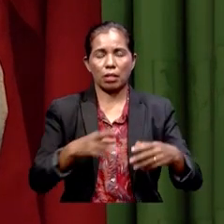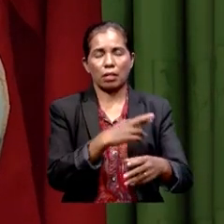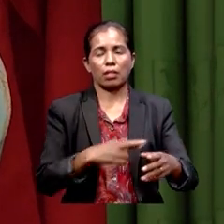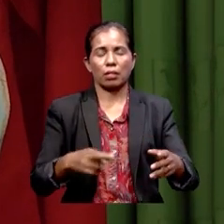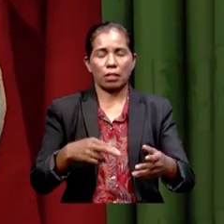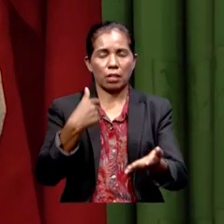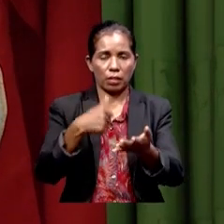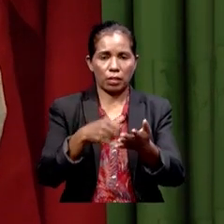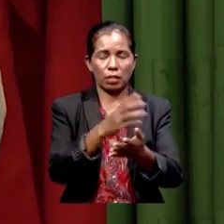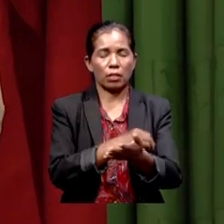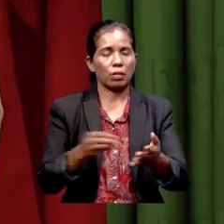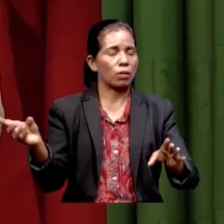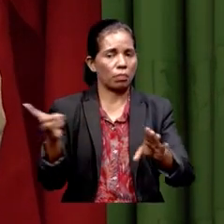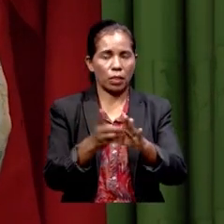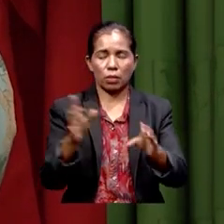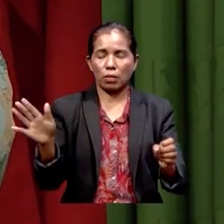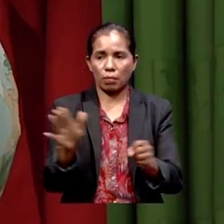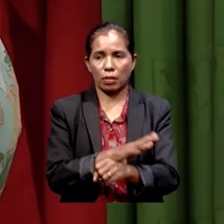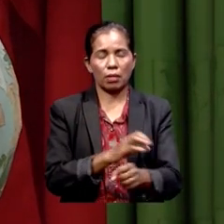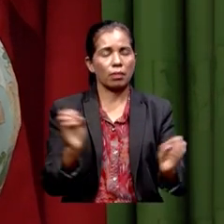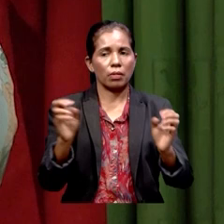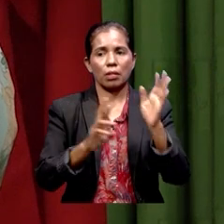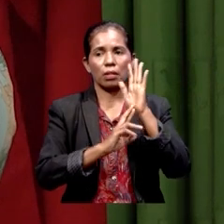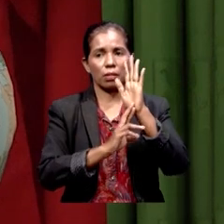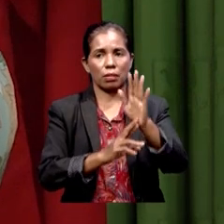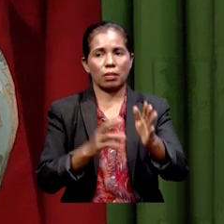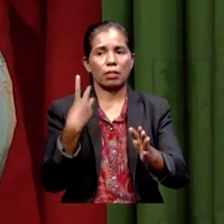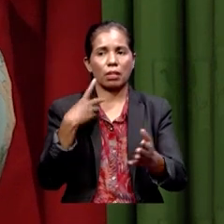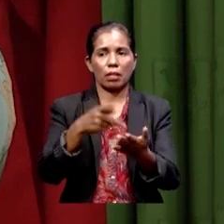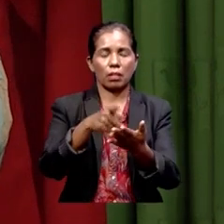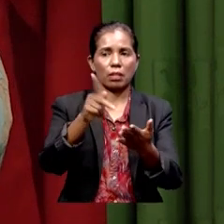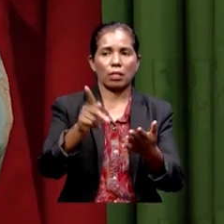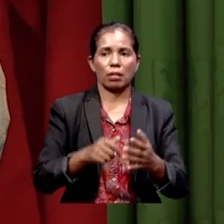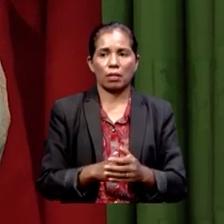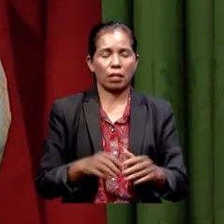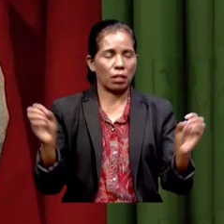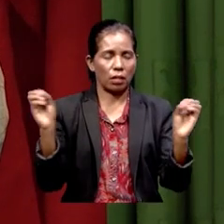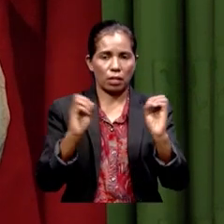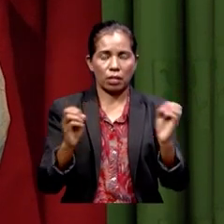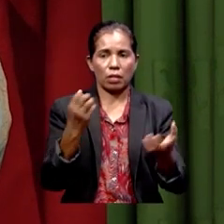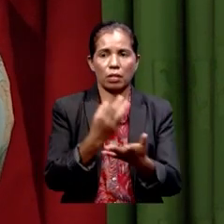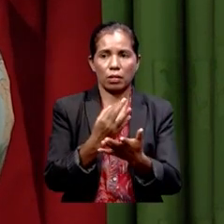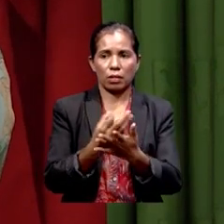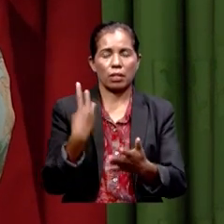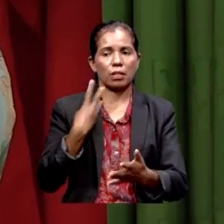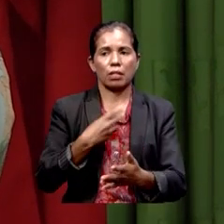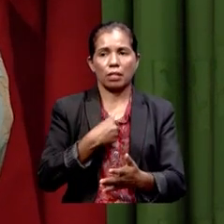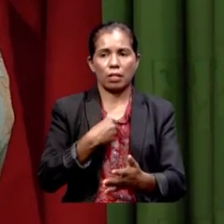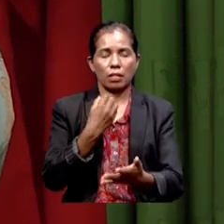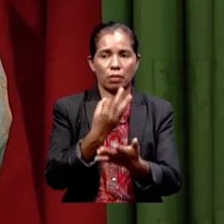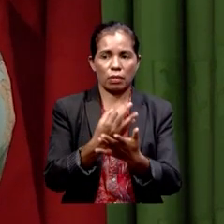bema completo. La ojet mai ho relatório em papel e tacar selo ne. Ne la osan itenian.